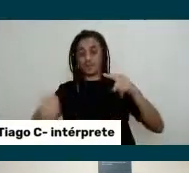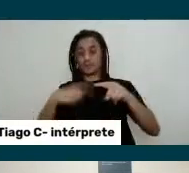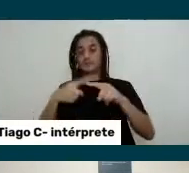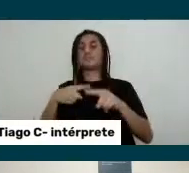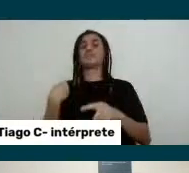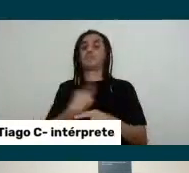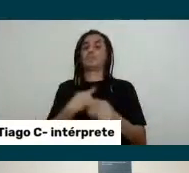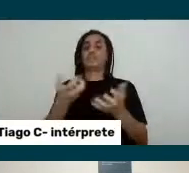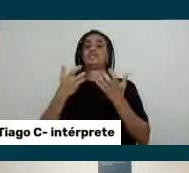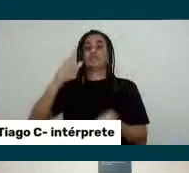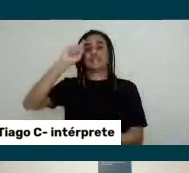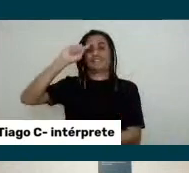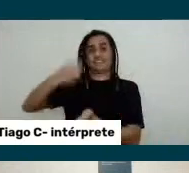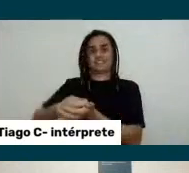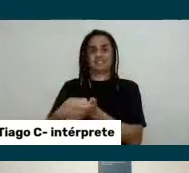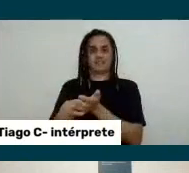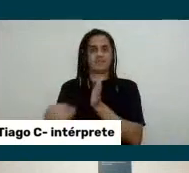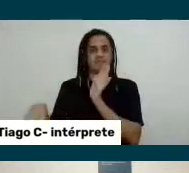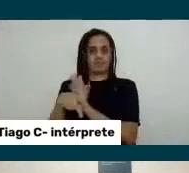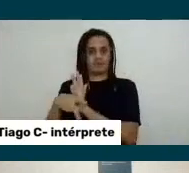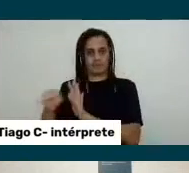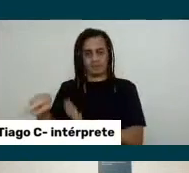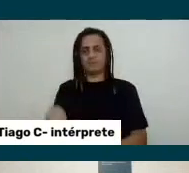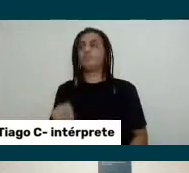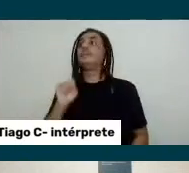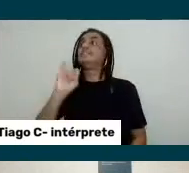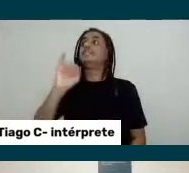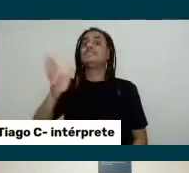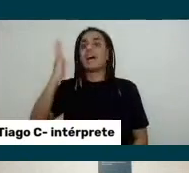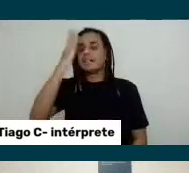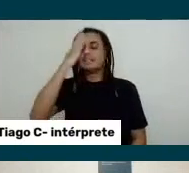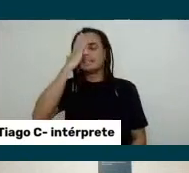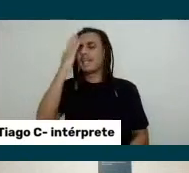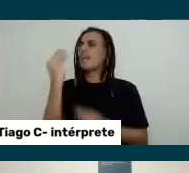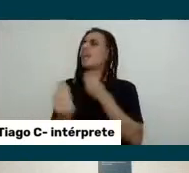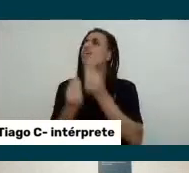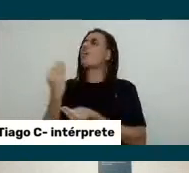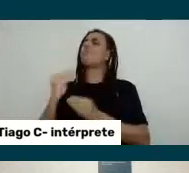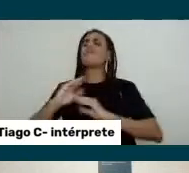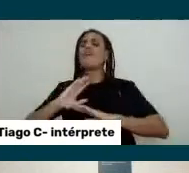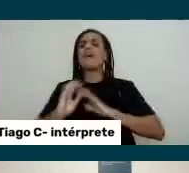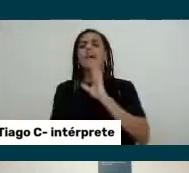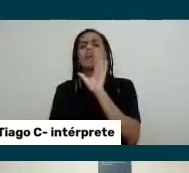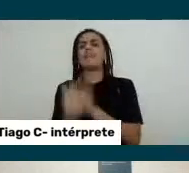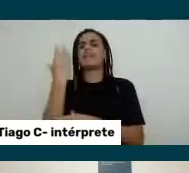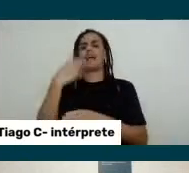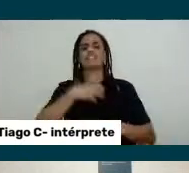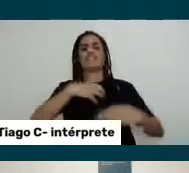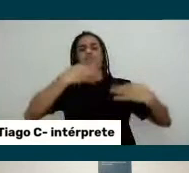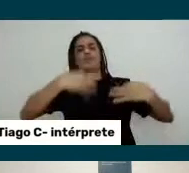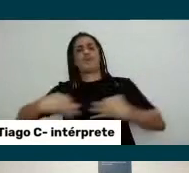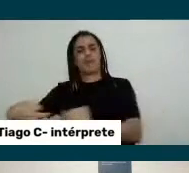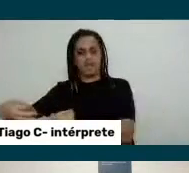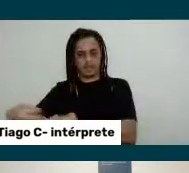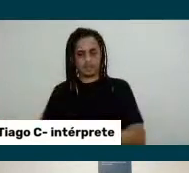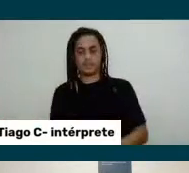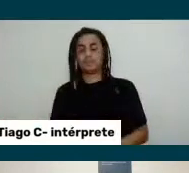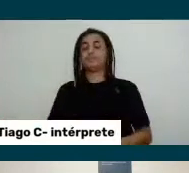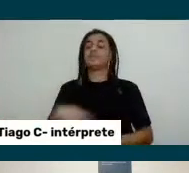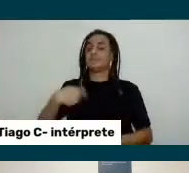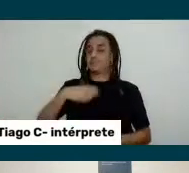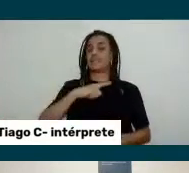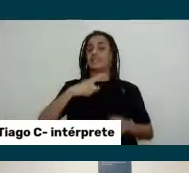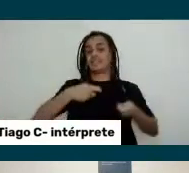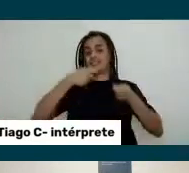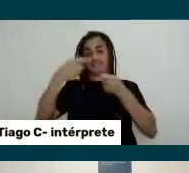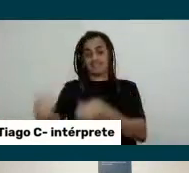Beleza, agora que eu sei qual é o produto que eu quero fazer, como que eu vou desenvolver da forma correta? Então, entra a parte de desenho e entrega, e a entrega ela